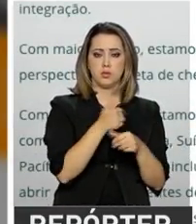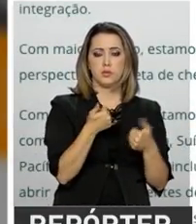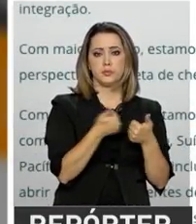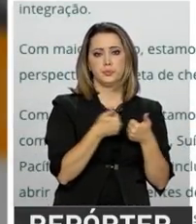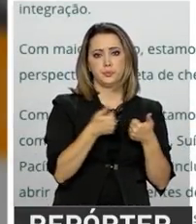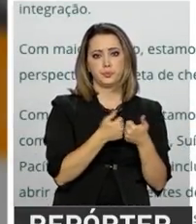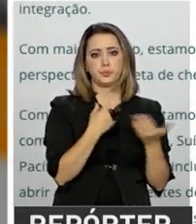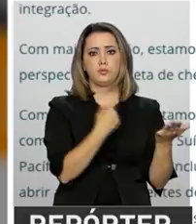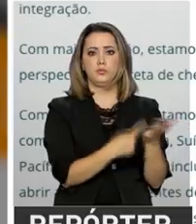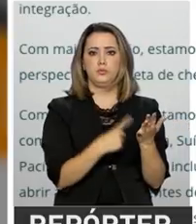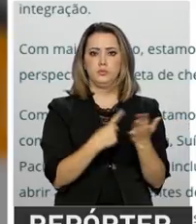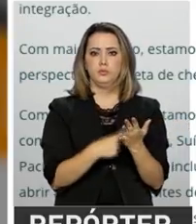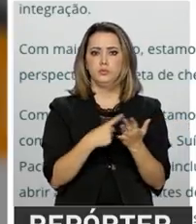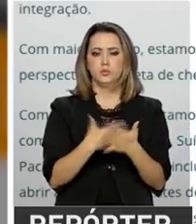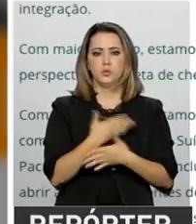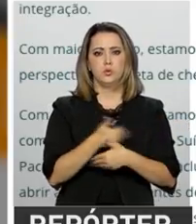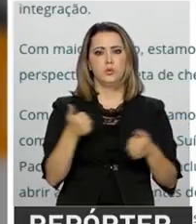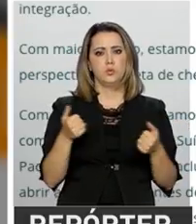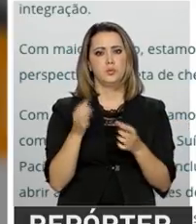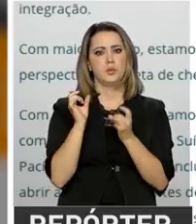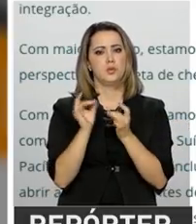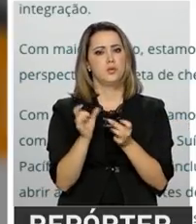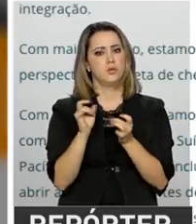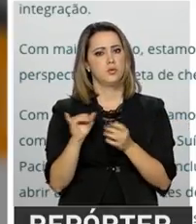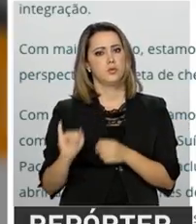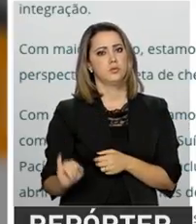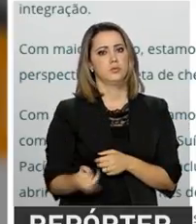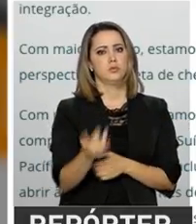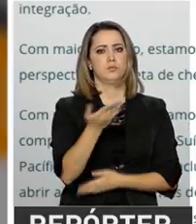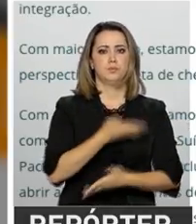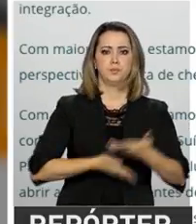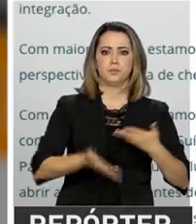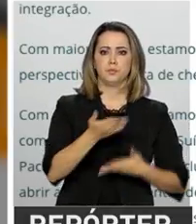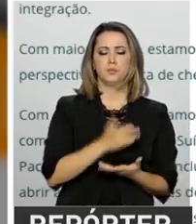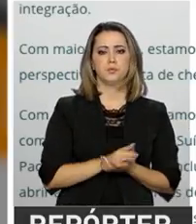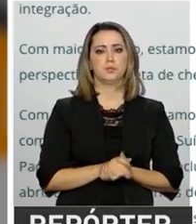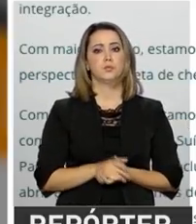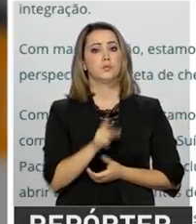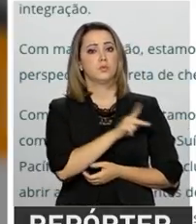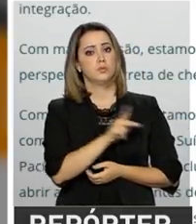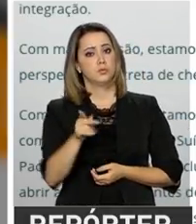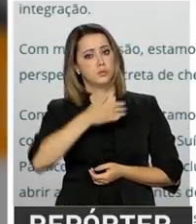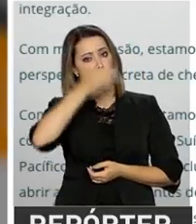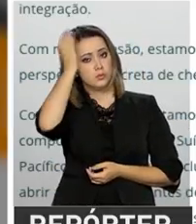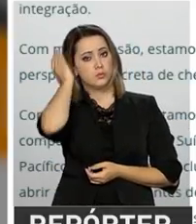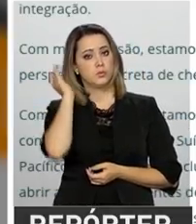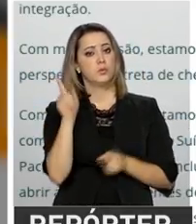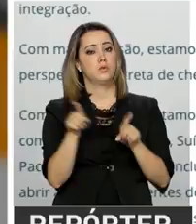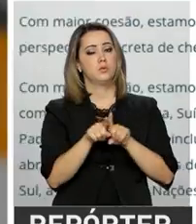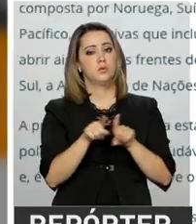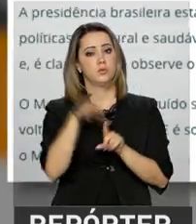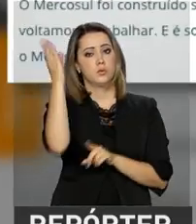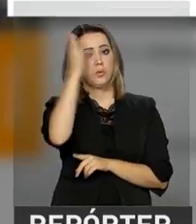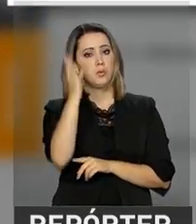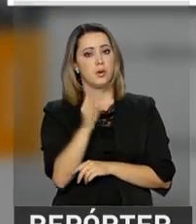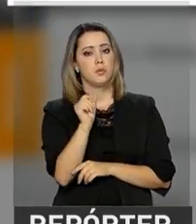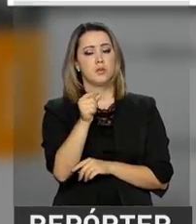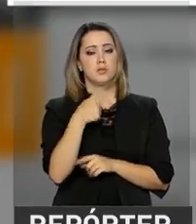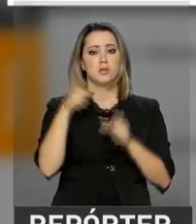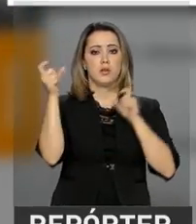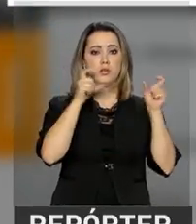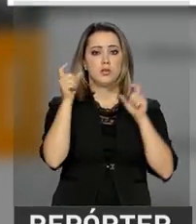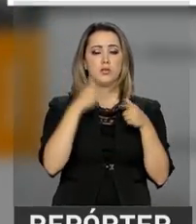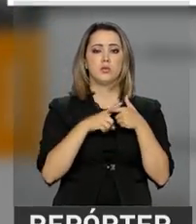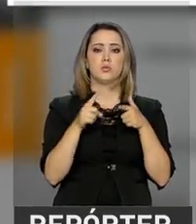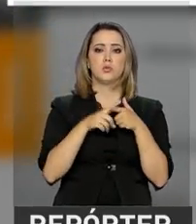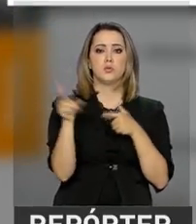acordo, segundo Temer, vai ampliar a concorrência e as oportunidades de negócios. Temer informa ainda que o Brasil vai estar atento para